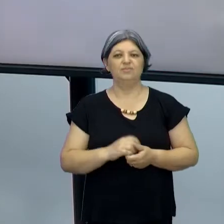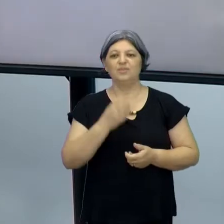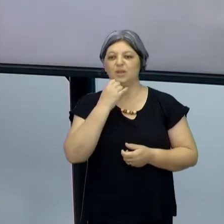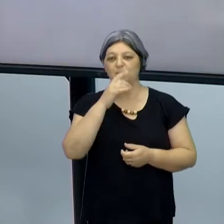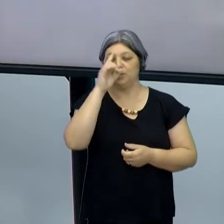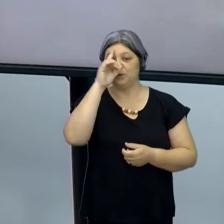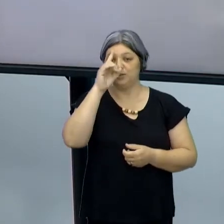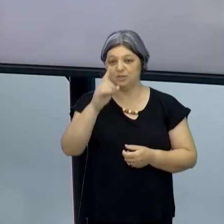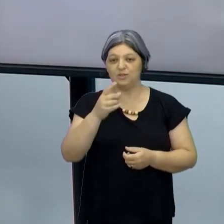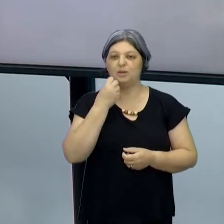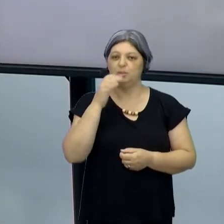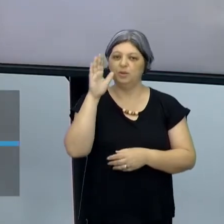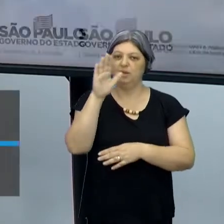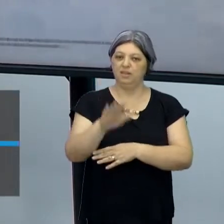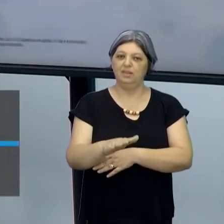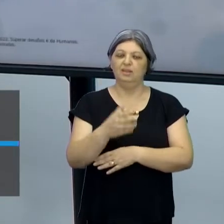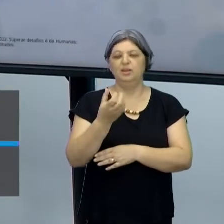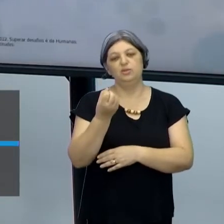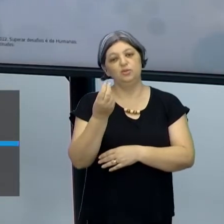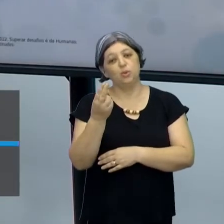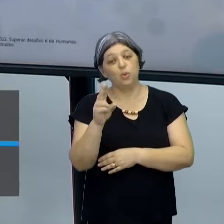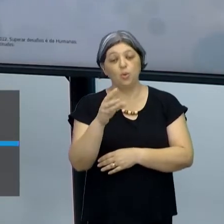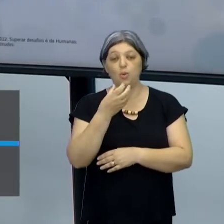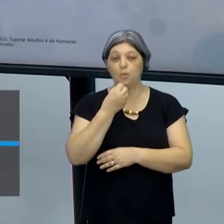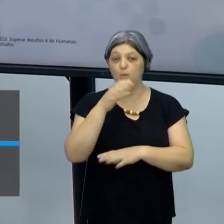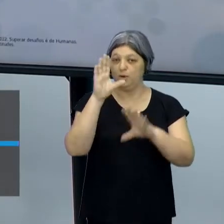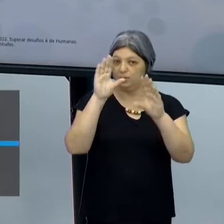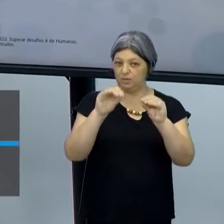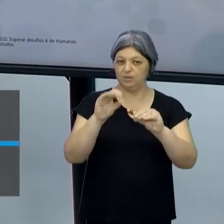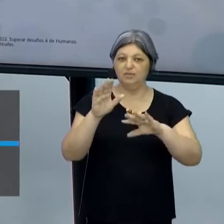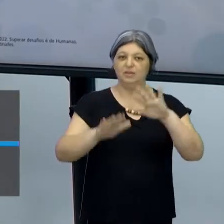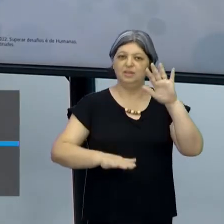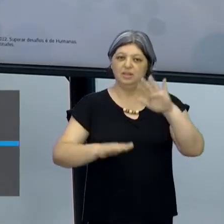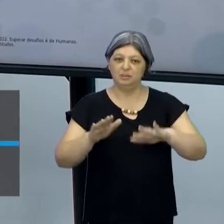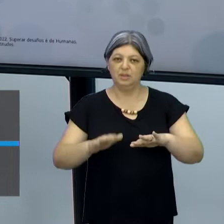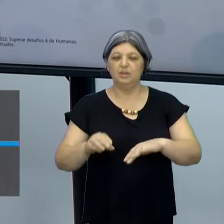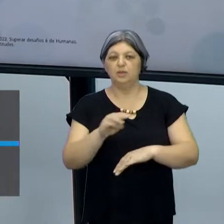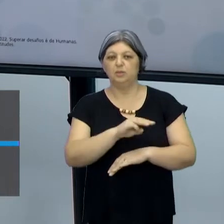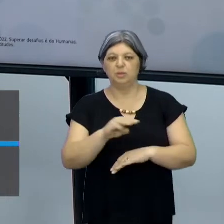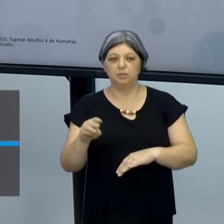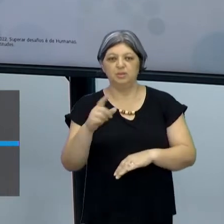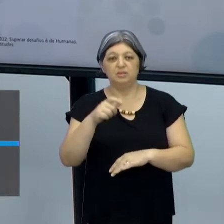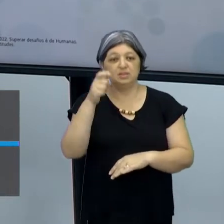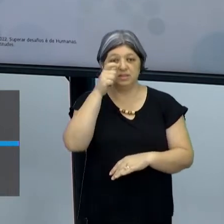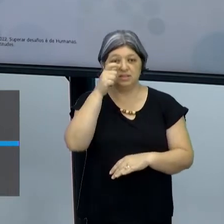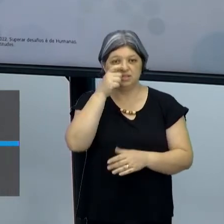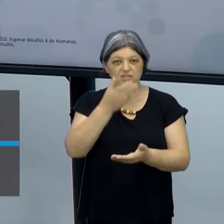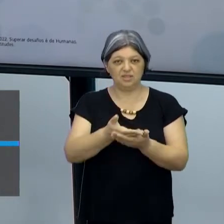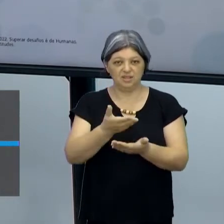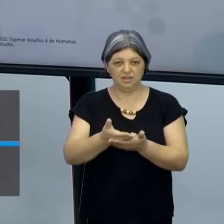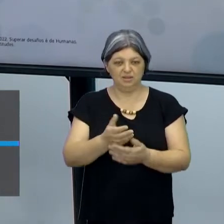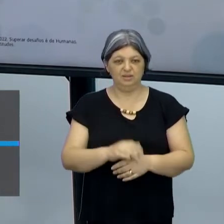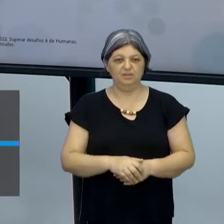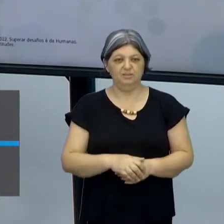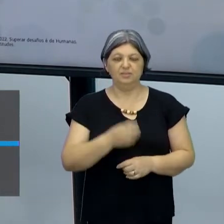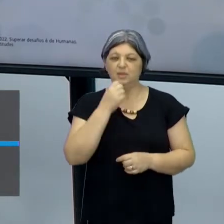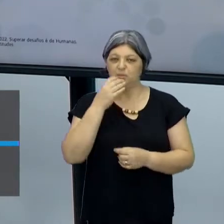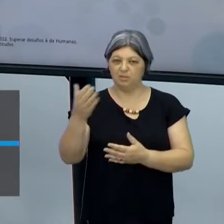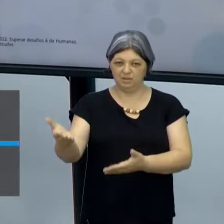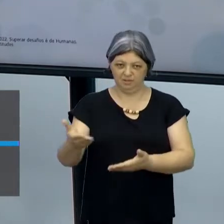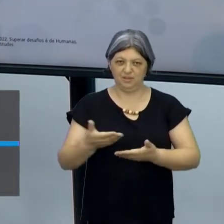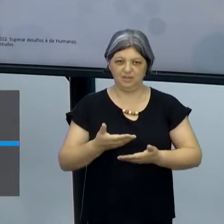Bom dia, boa tarde ou boa noite, vai depender do momento que você vai estar assistindo a essa aula. Sejam todos